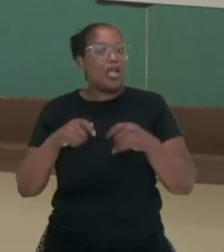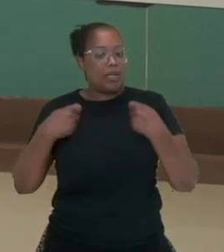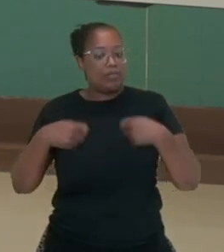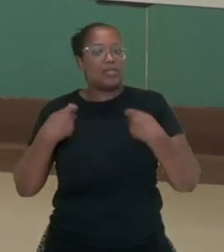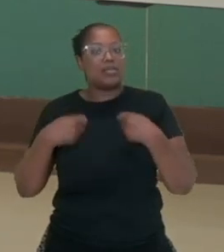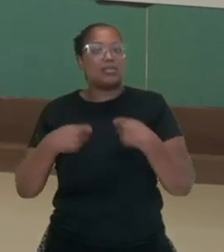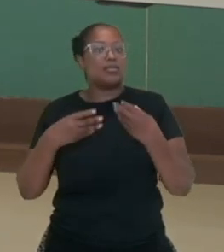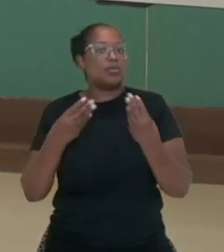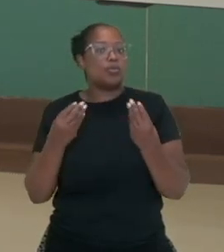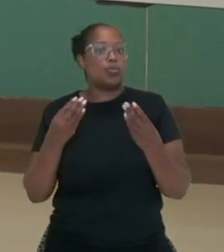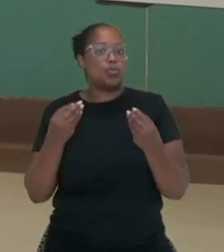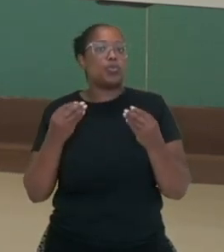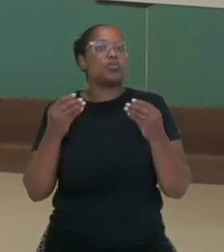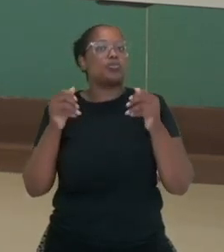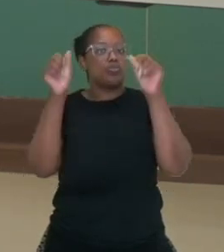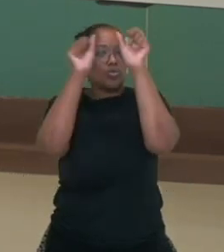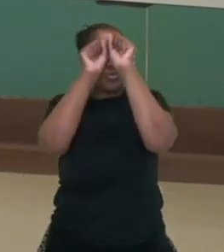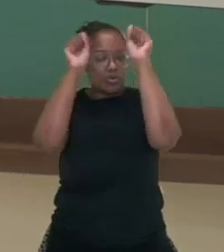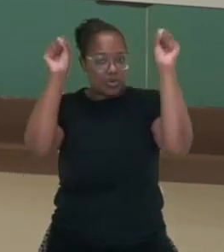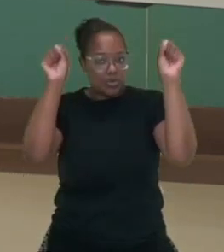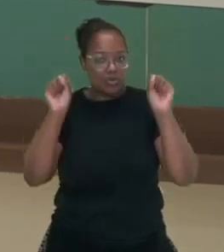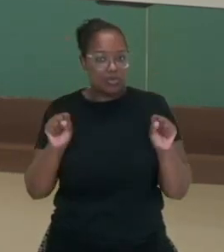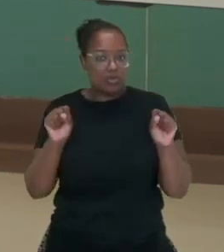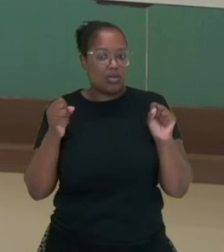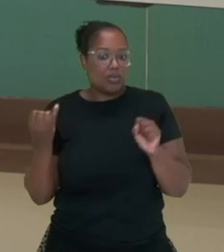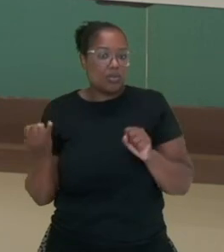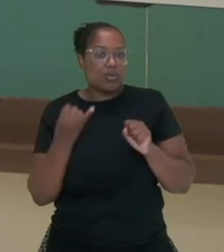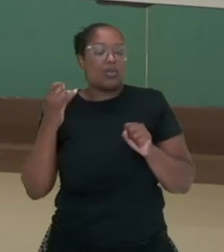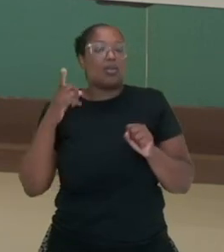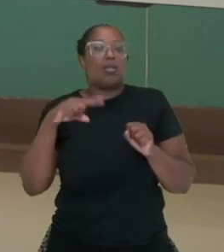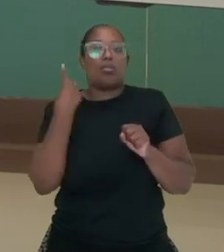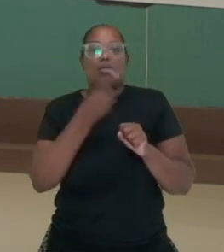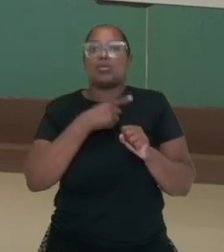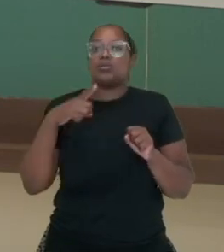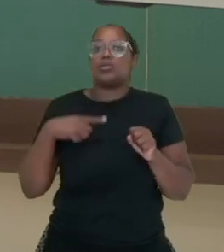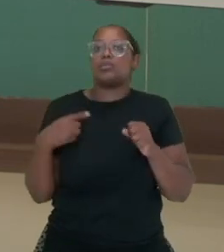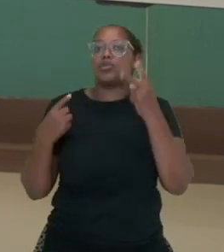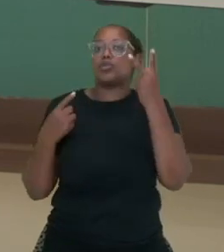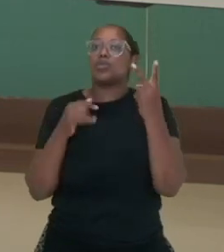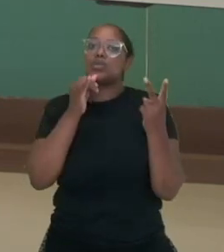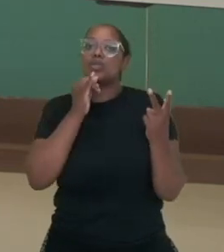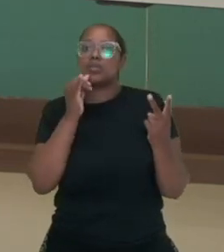operacional. Atualmente nós temos dois principais sistemas operacionais